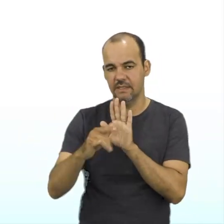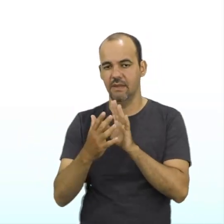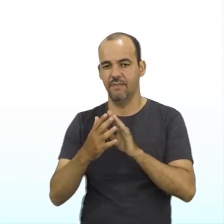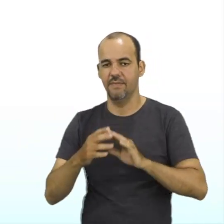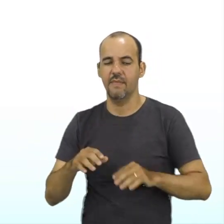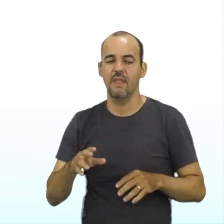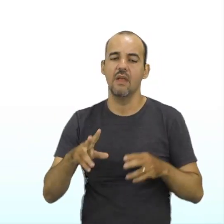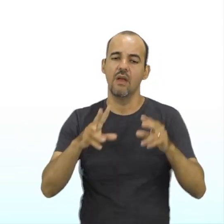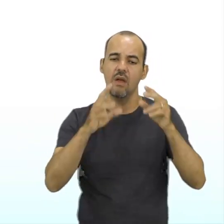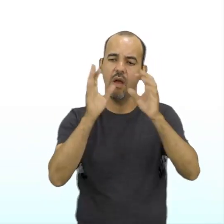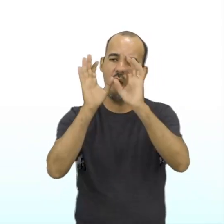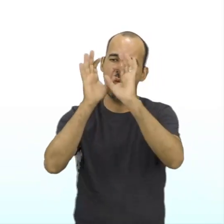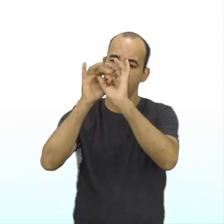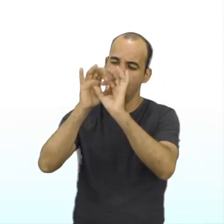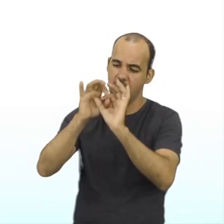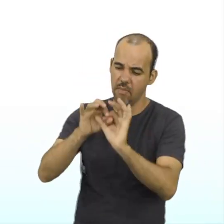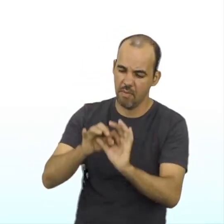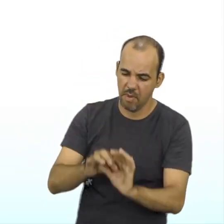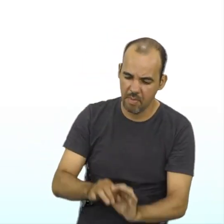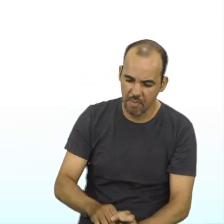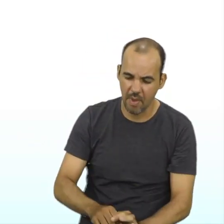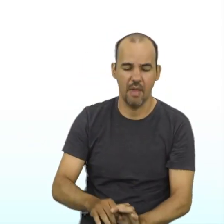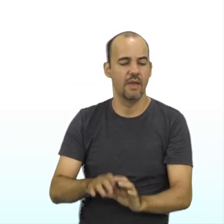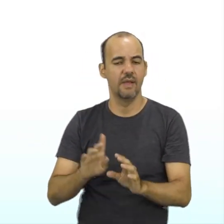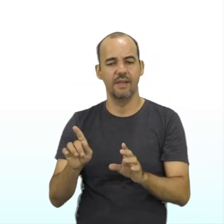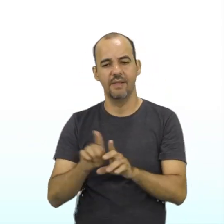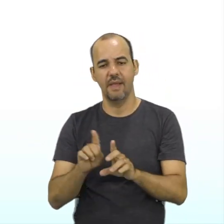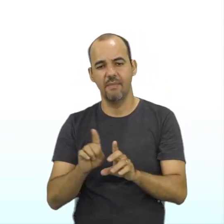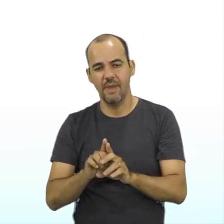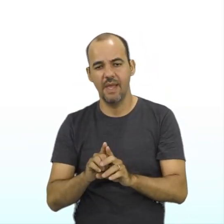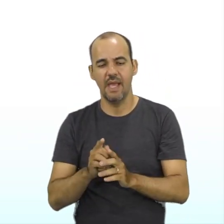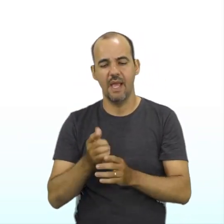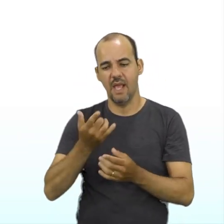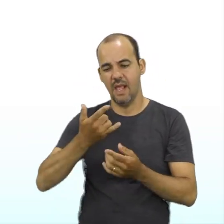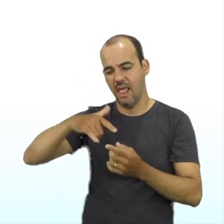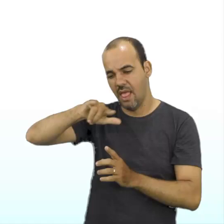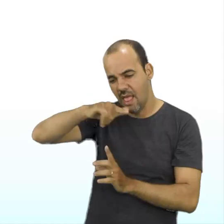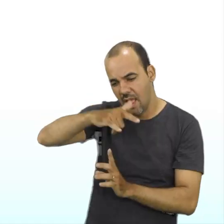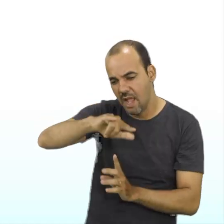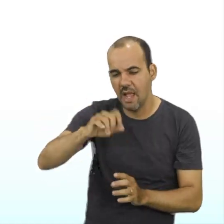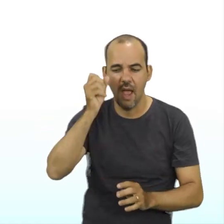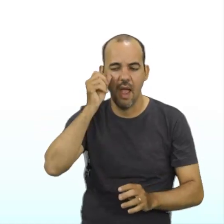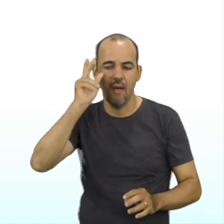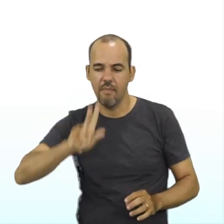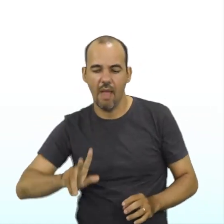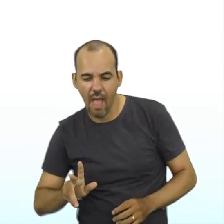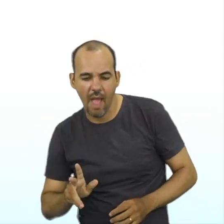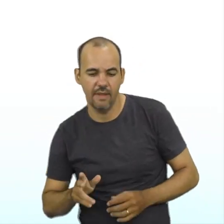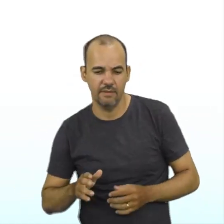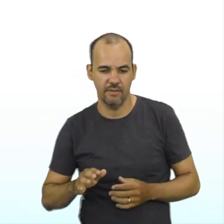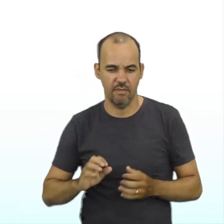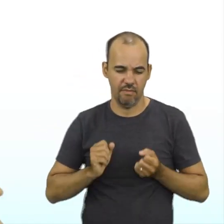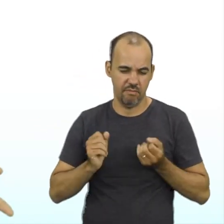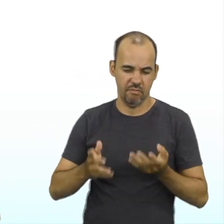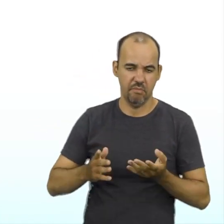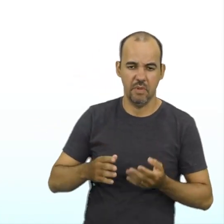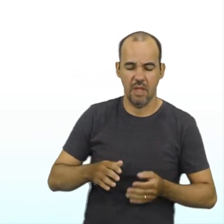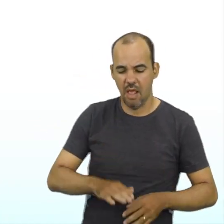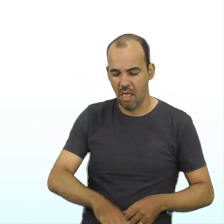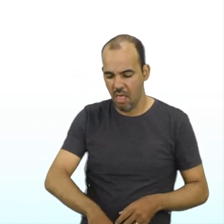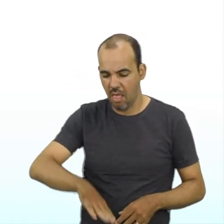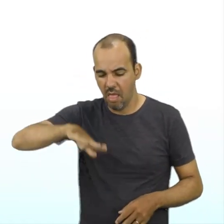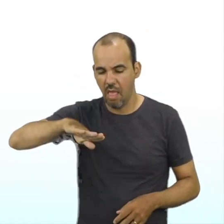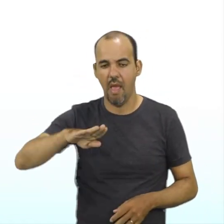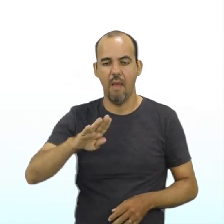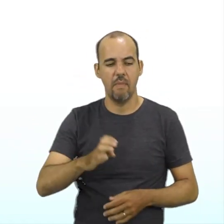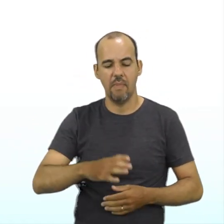bebês, né? Veladas para conseguir algumas coisas, né? Como comida, atenção, entre outros aspectos, e de um manipulador